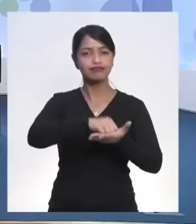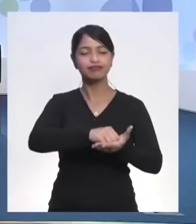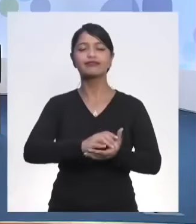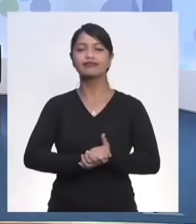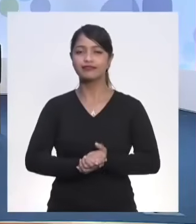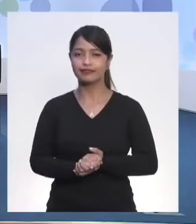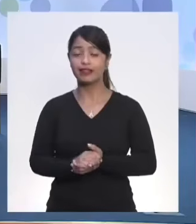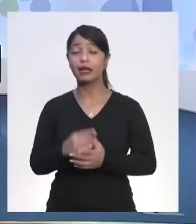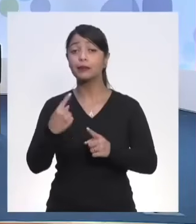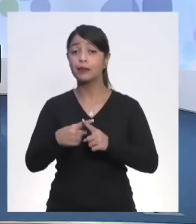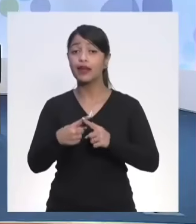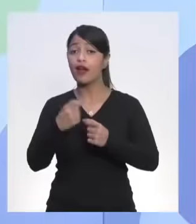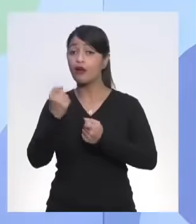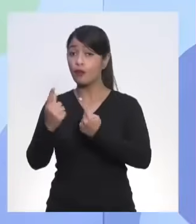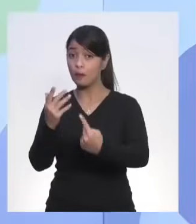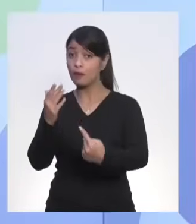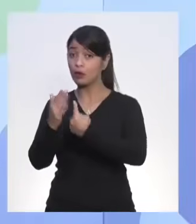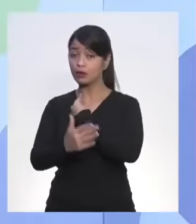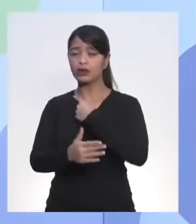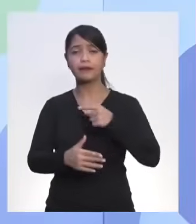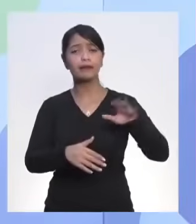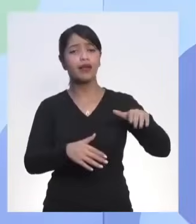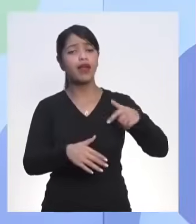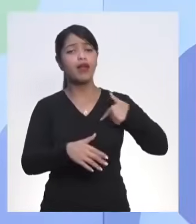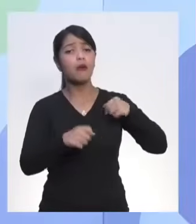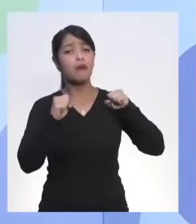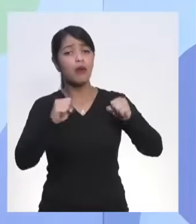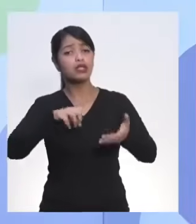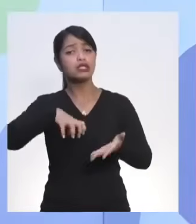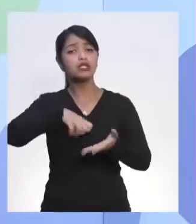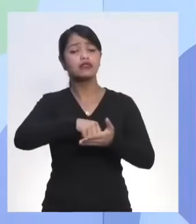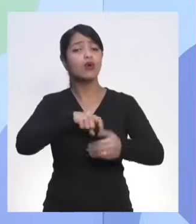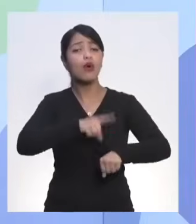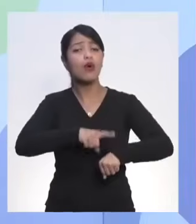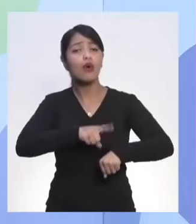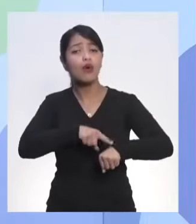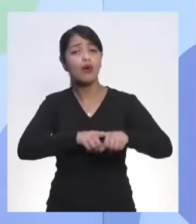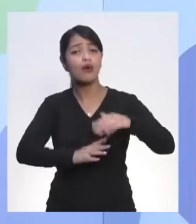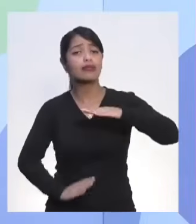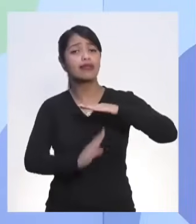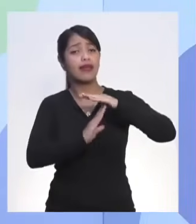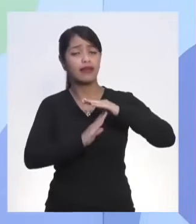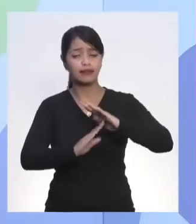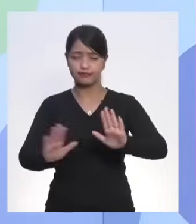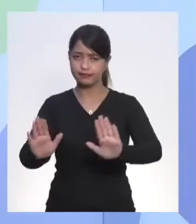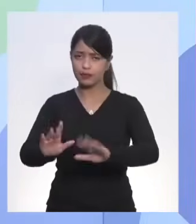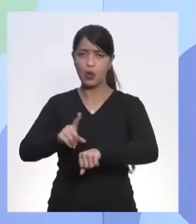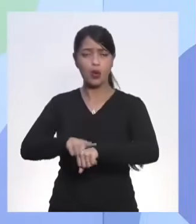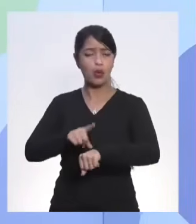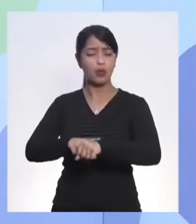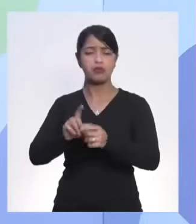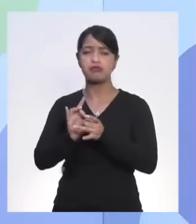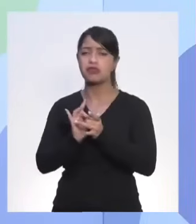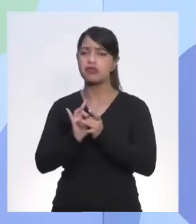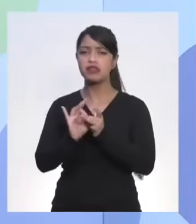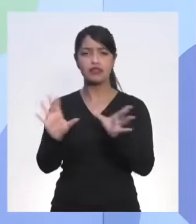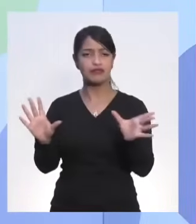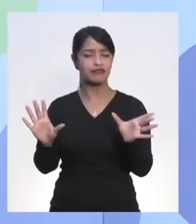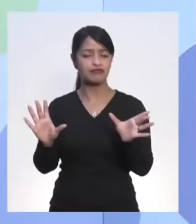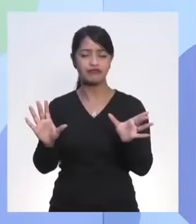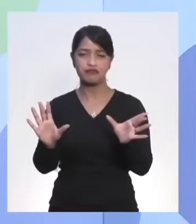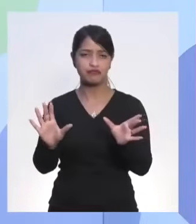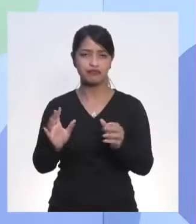Pro, até que hora eu posso, né? Pode ser feita a inscrição. Não tem um horário. Na verdade, a inscrição ela pode